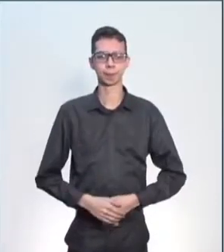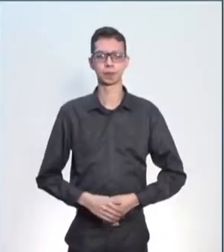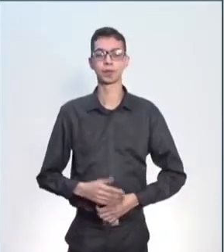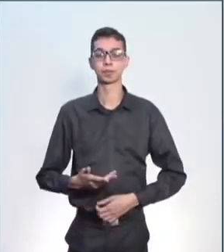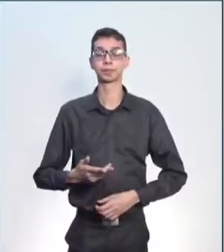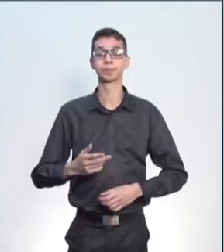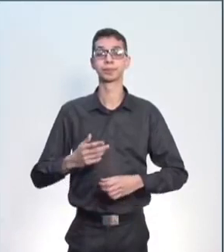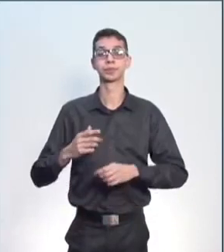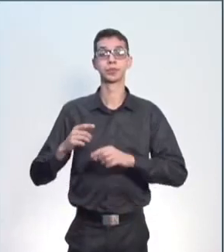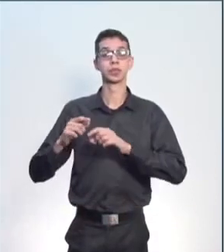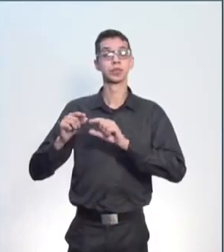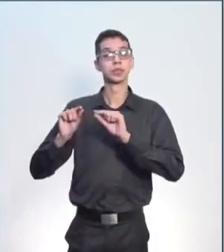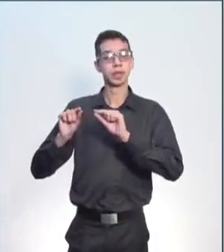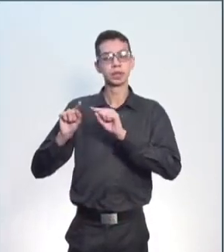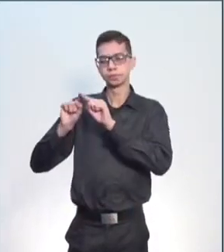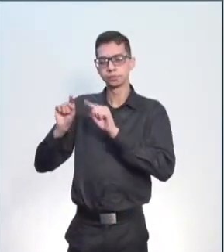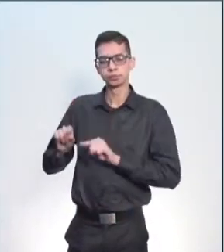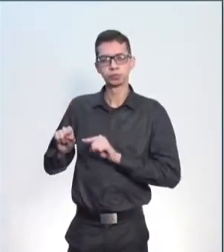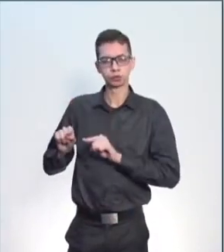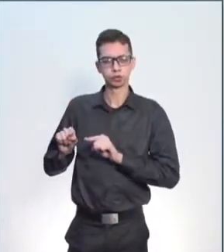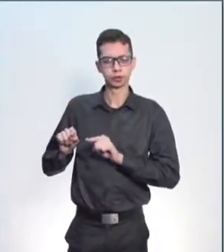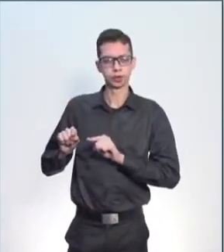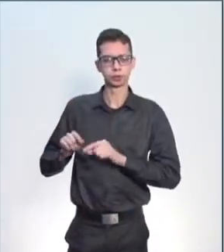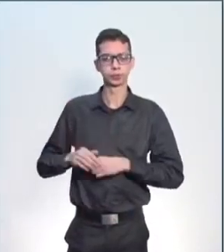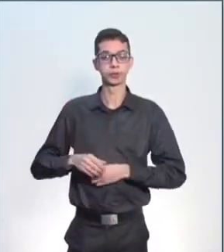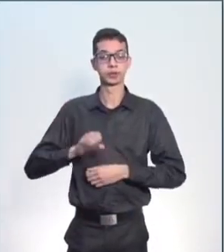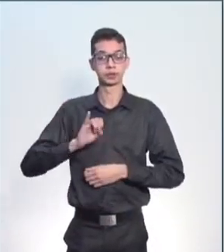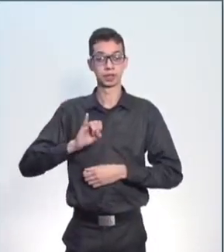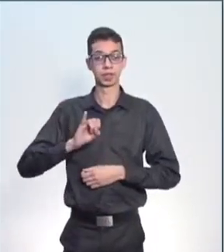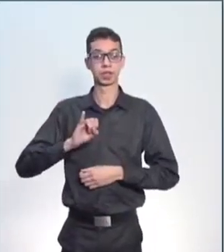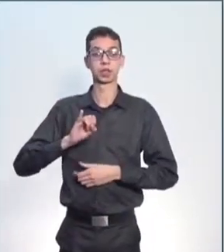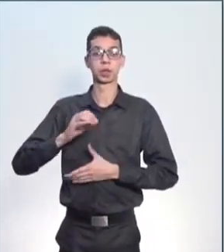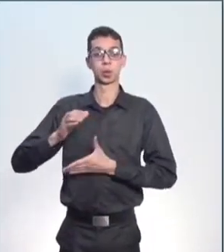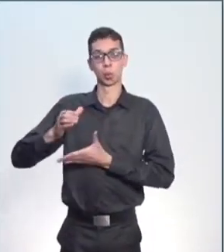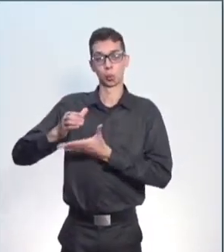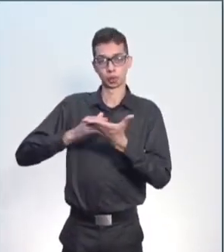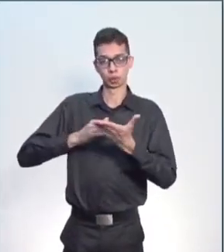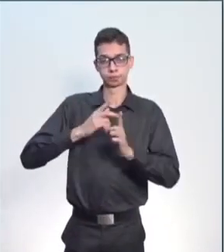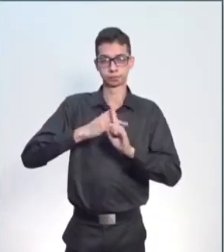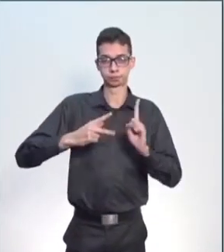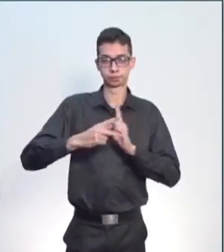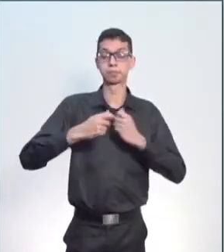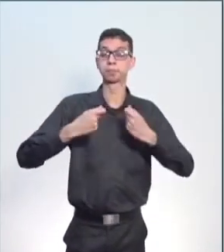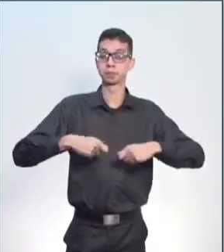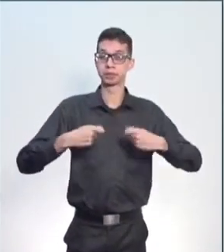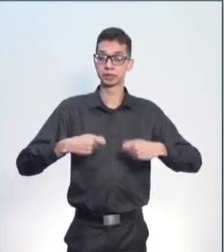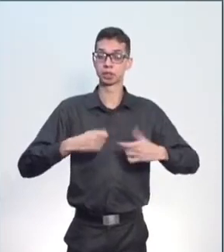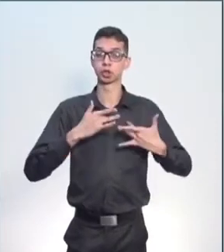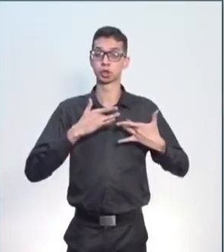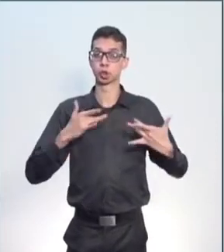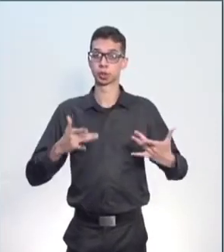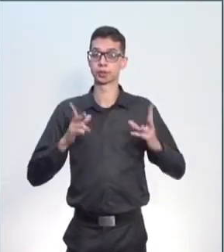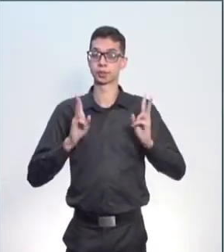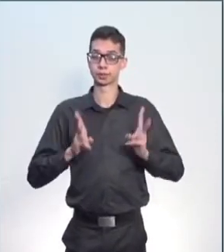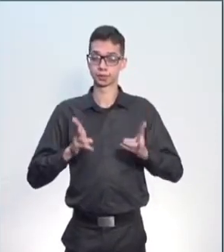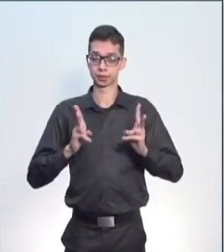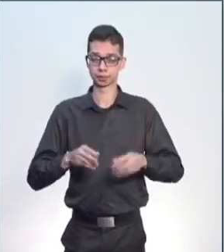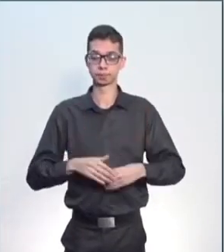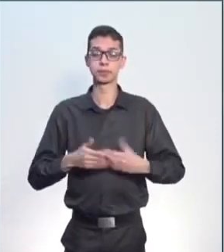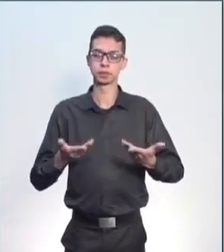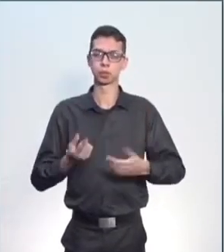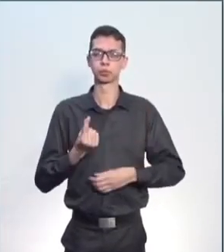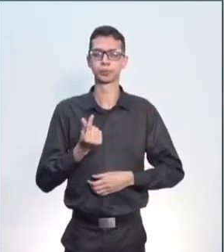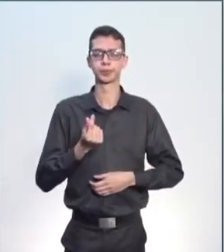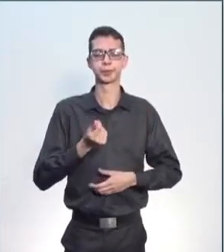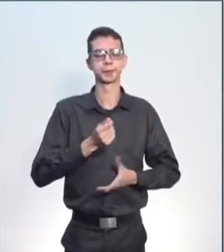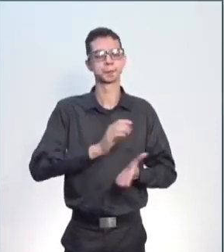regime previdenciário, indica que este deverá ser contributivo e solidário. Isso significa que a contribuição deverá